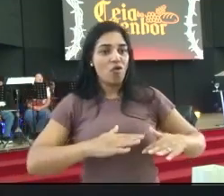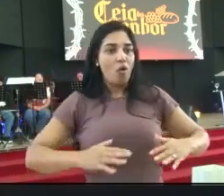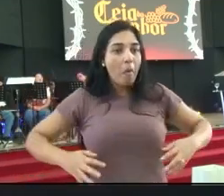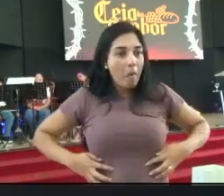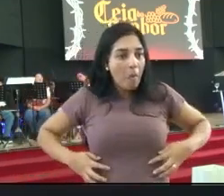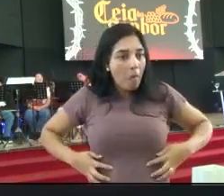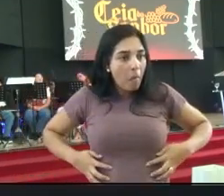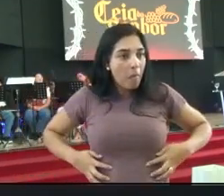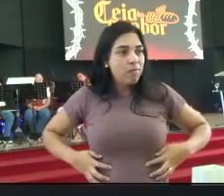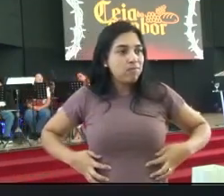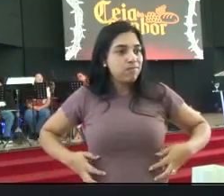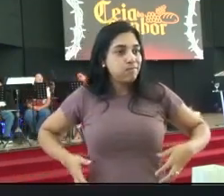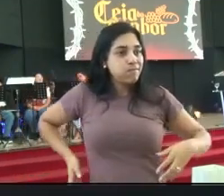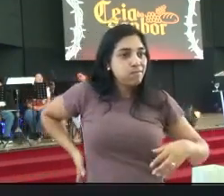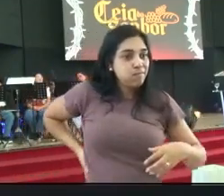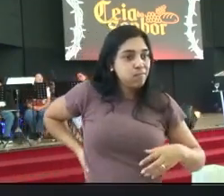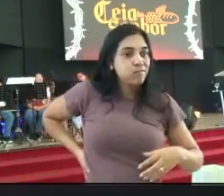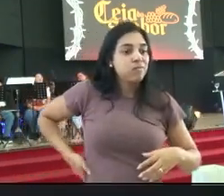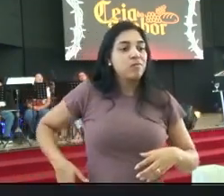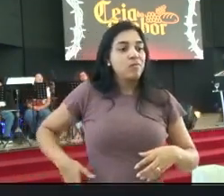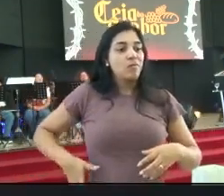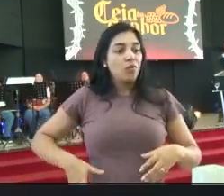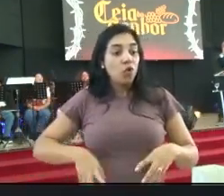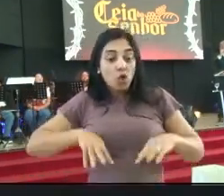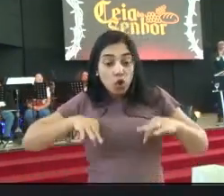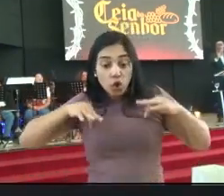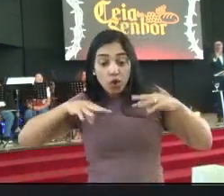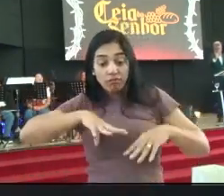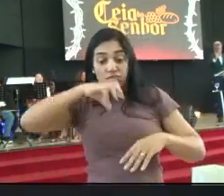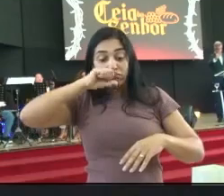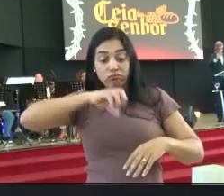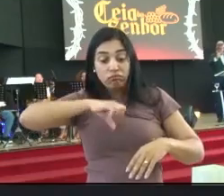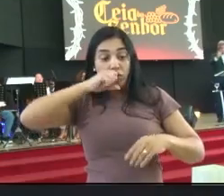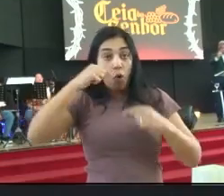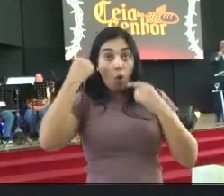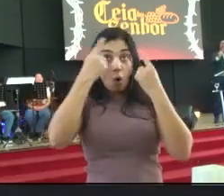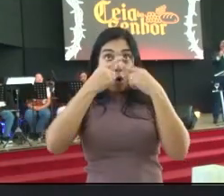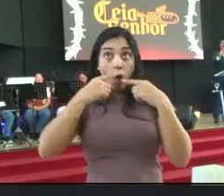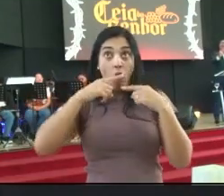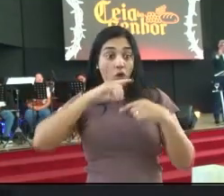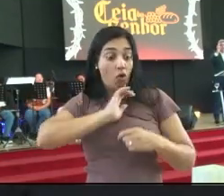Tudo isso quem deu para você foi o Pai Celestial.